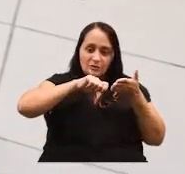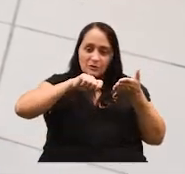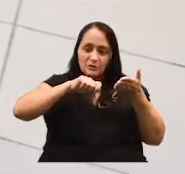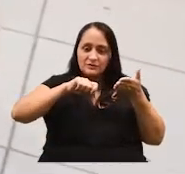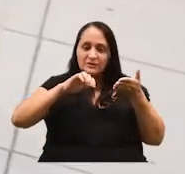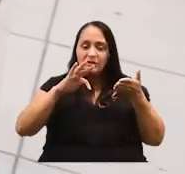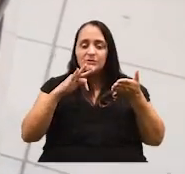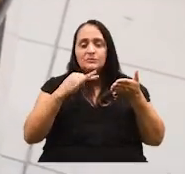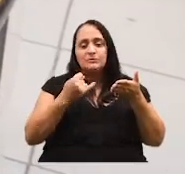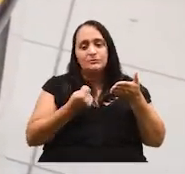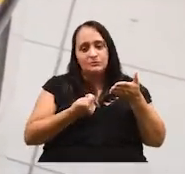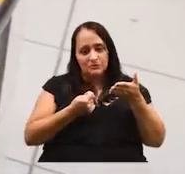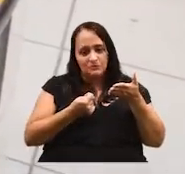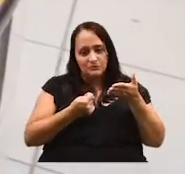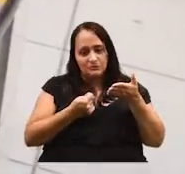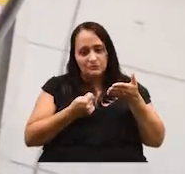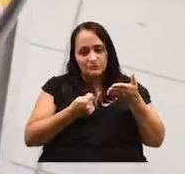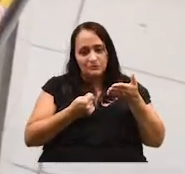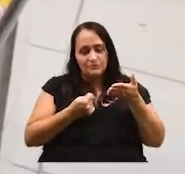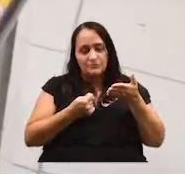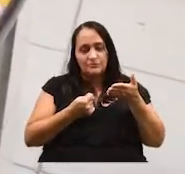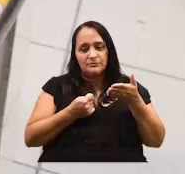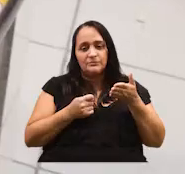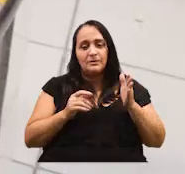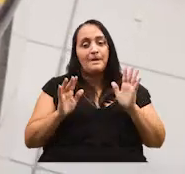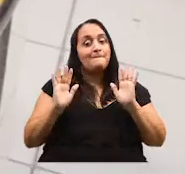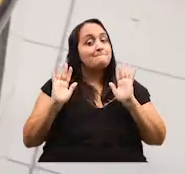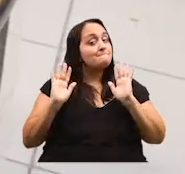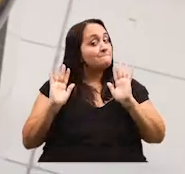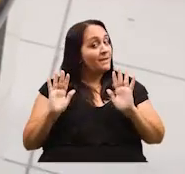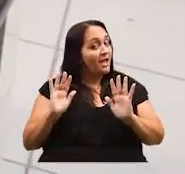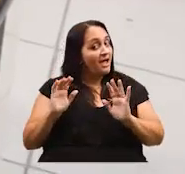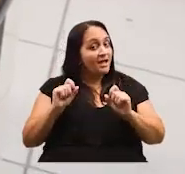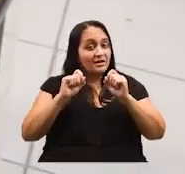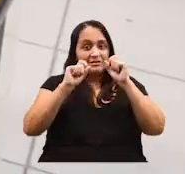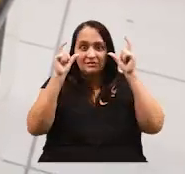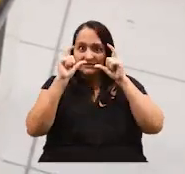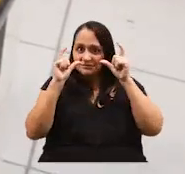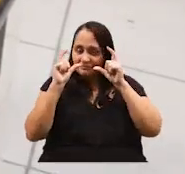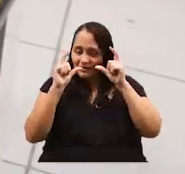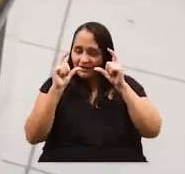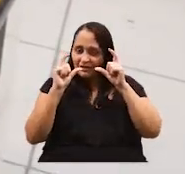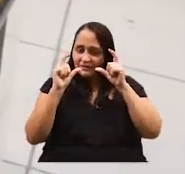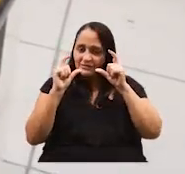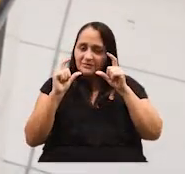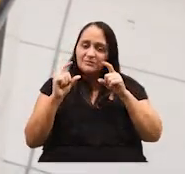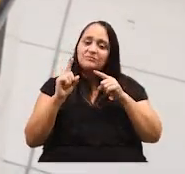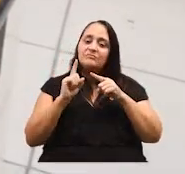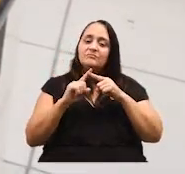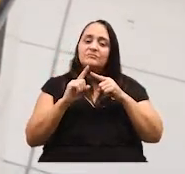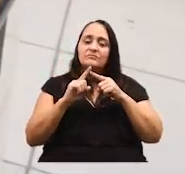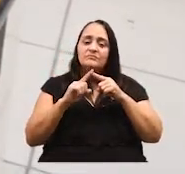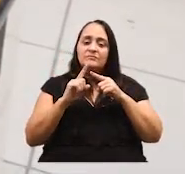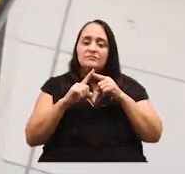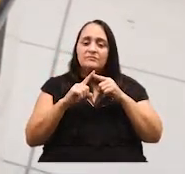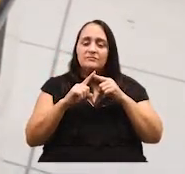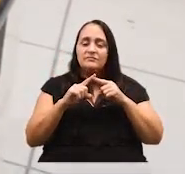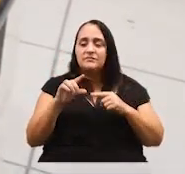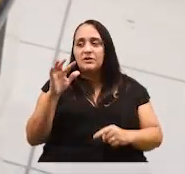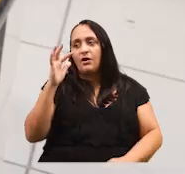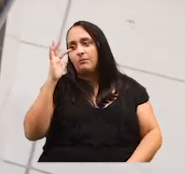Então, um observa e o outro anota. Agora tem que ficar ligado, viu? Por quê? Você tem que ficar observando o que eu